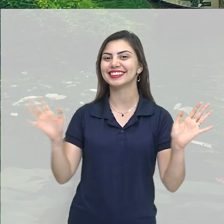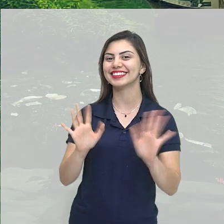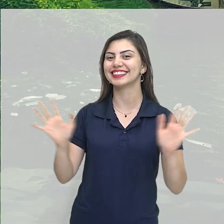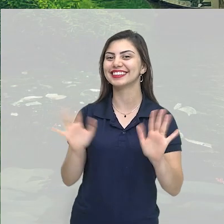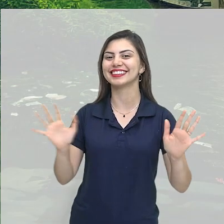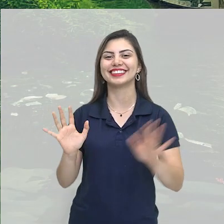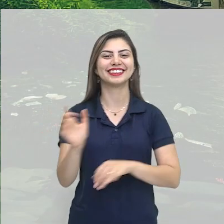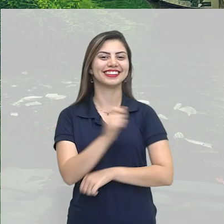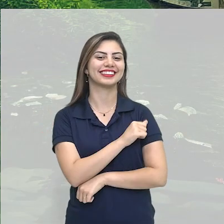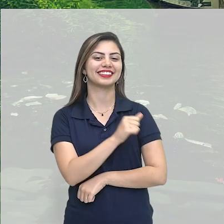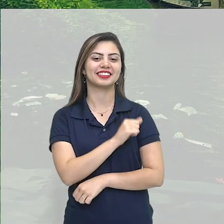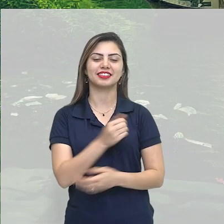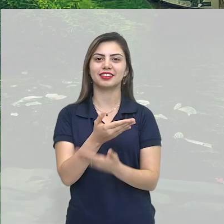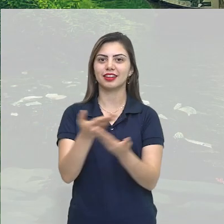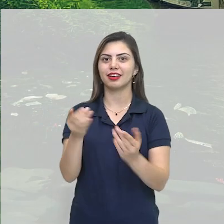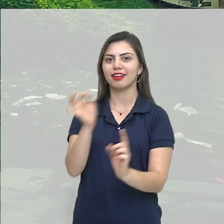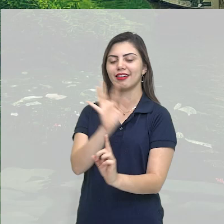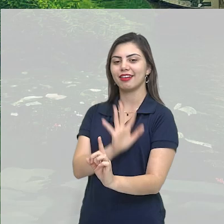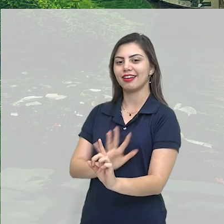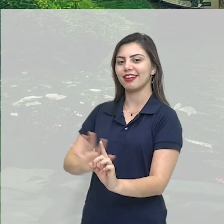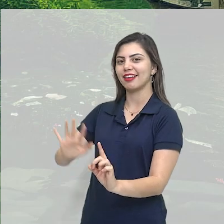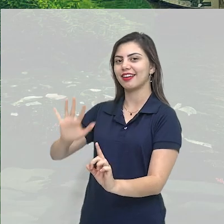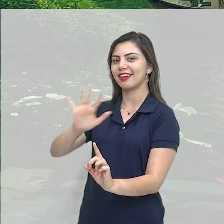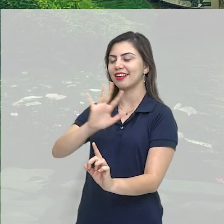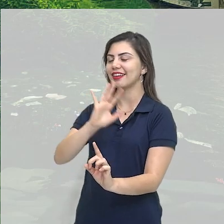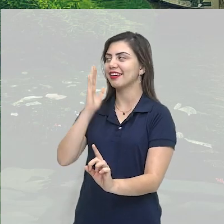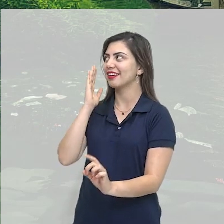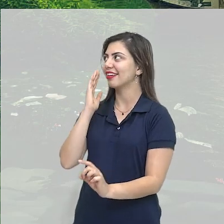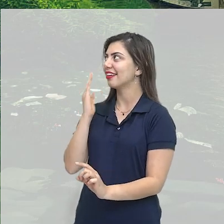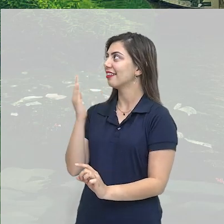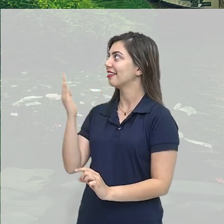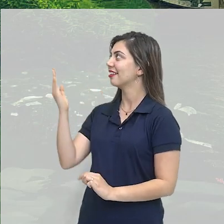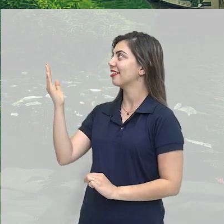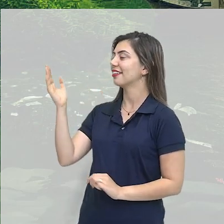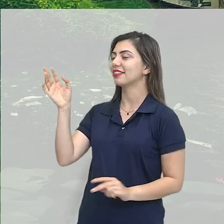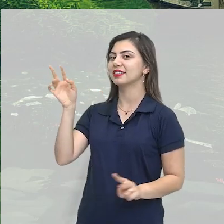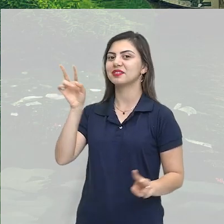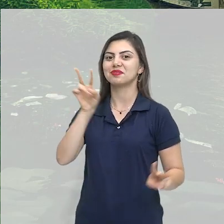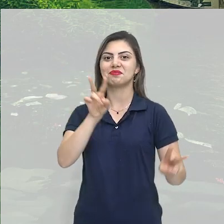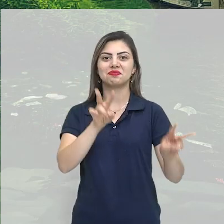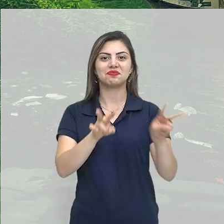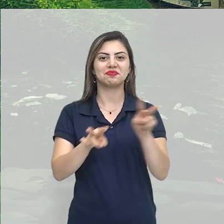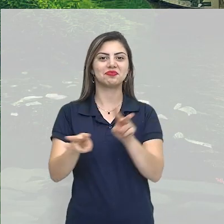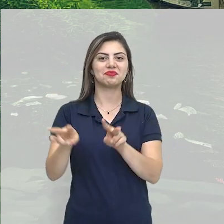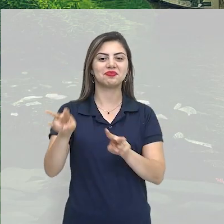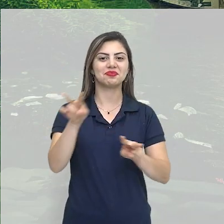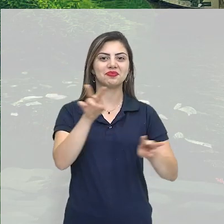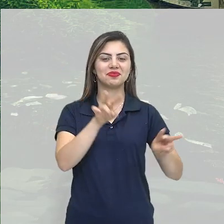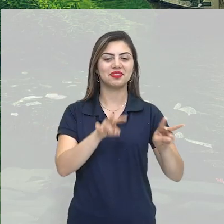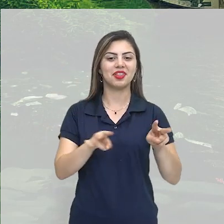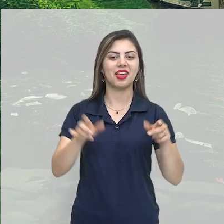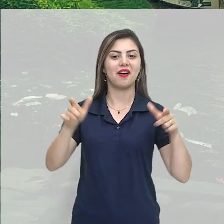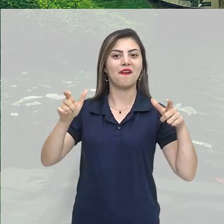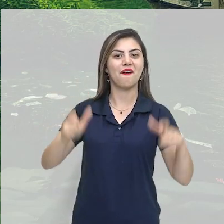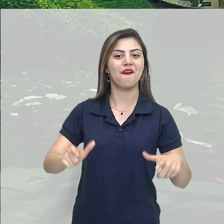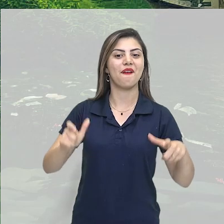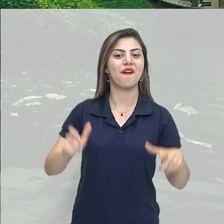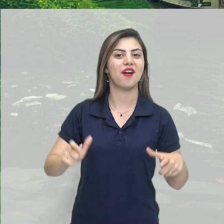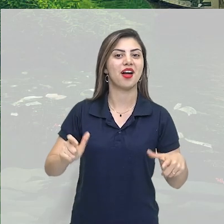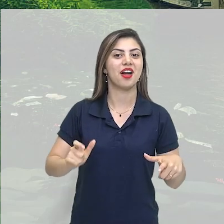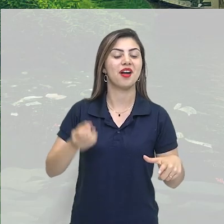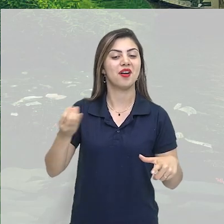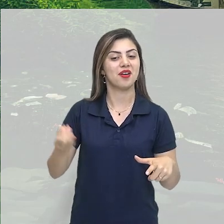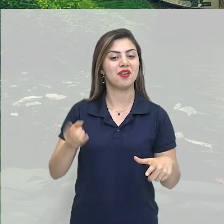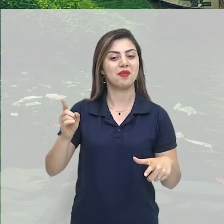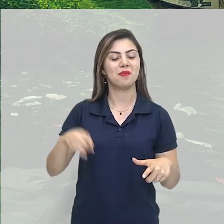Olá, alunos! Vocês estão observando aí a imagem, né? Como se a gente estivesse aí num ambiente, né,